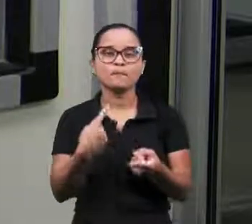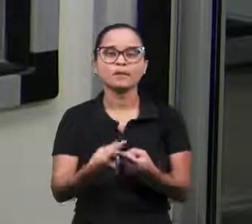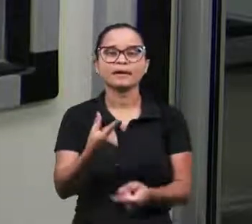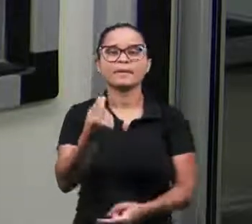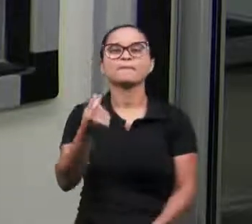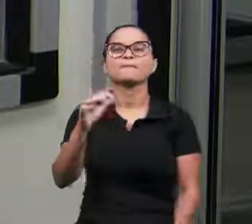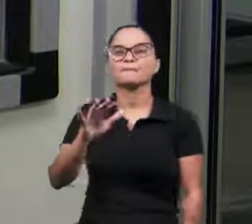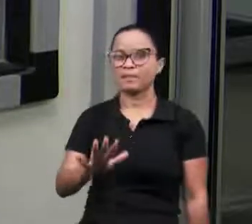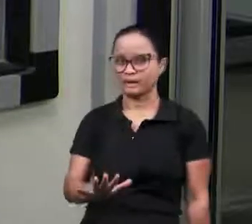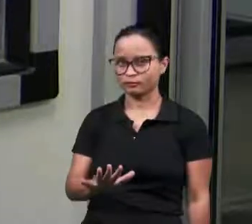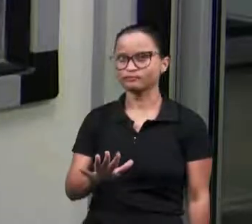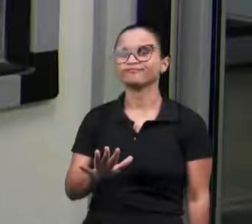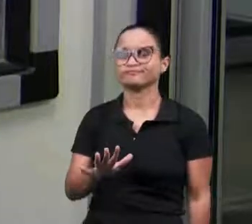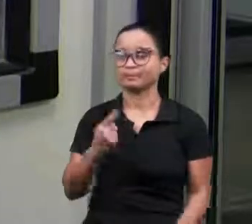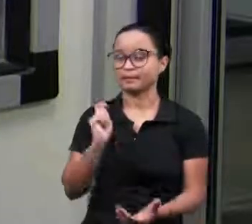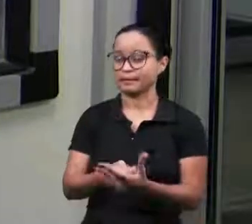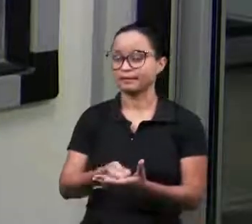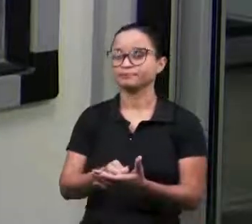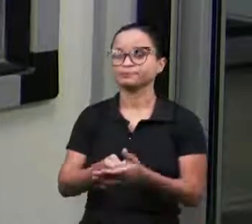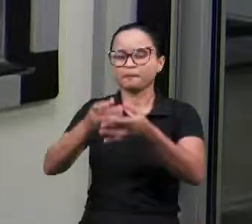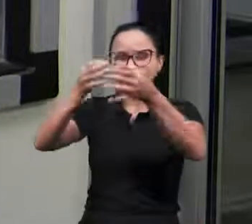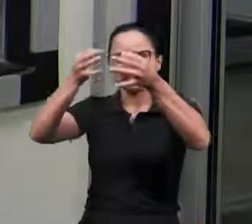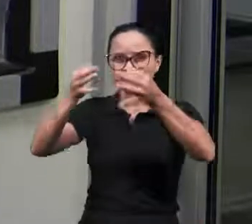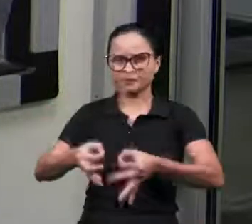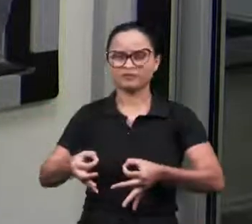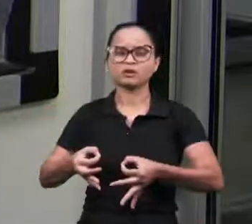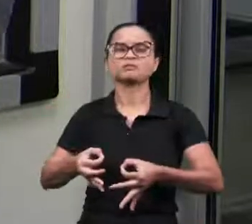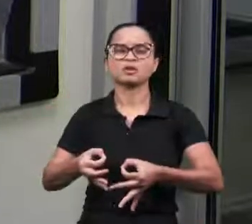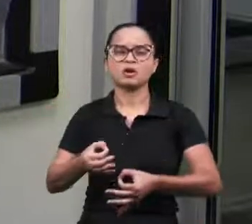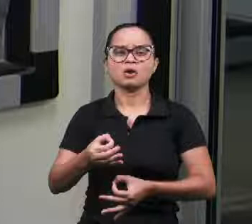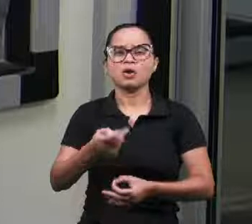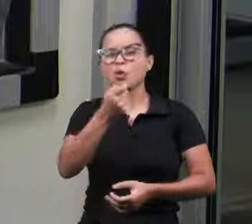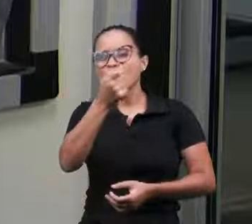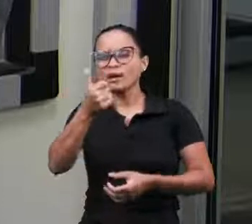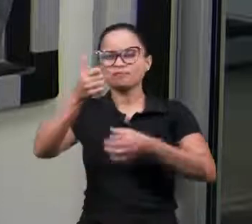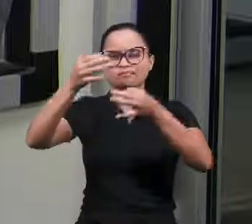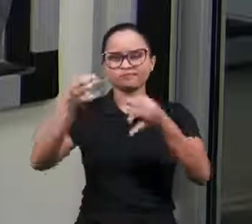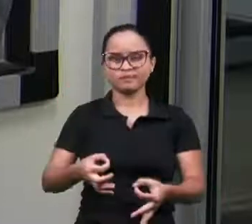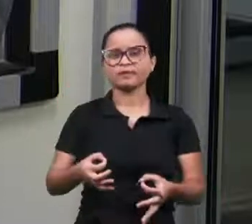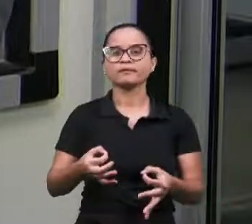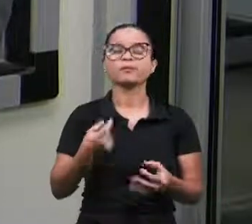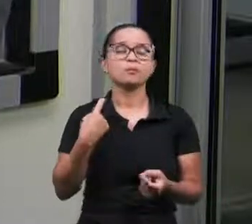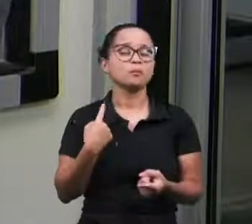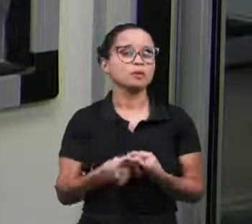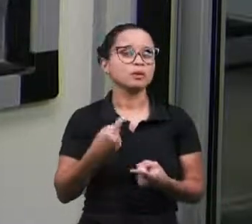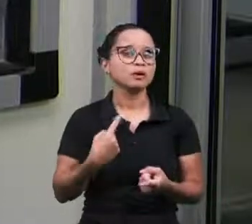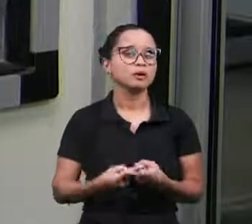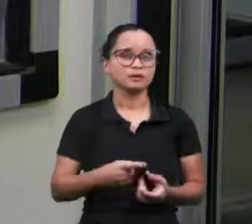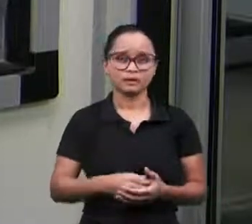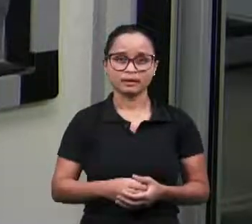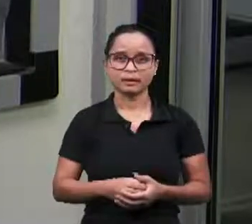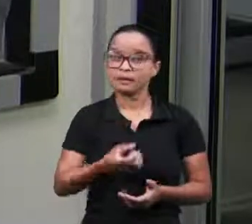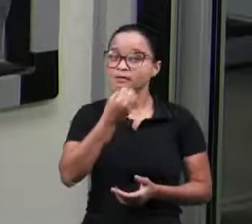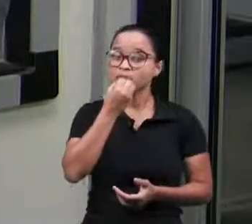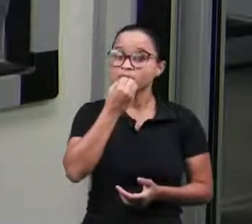E perfeito que eu digo, quase perfeito, porque preciso